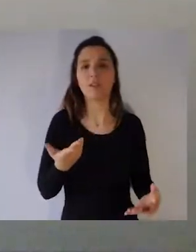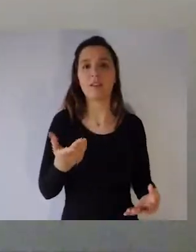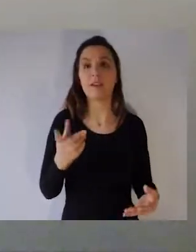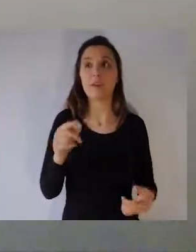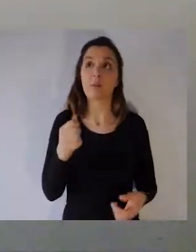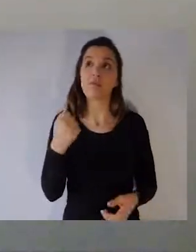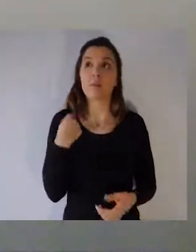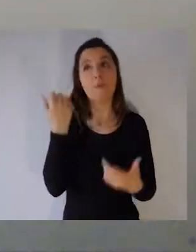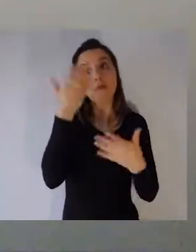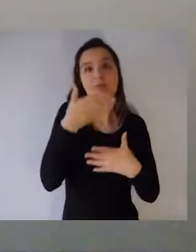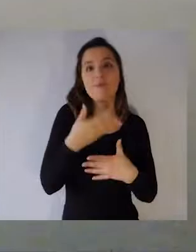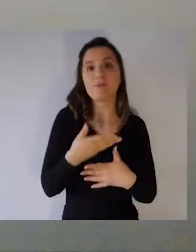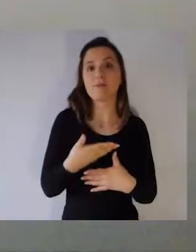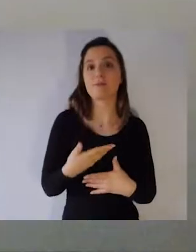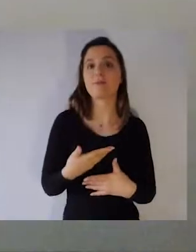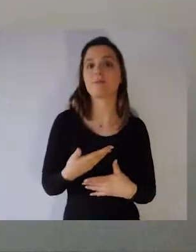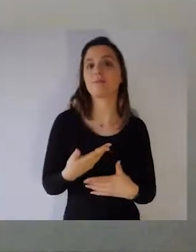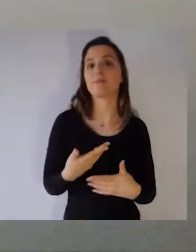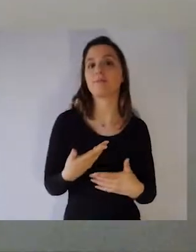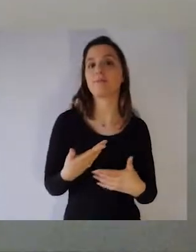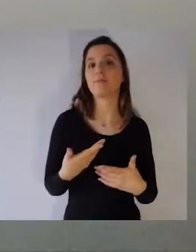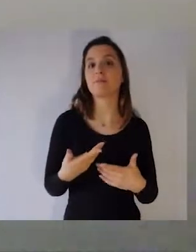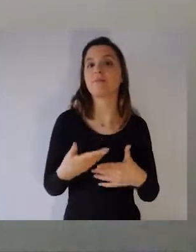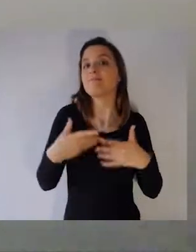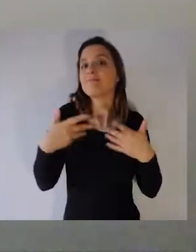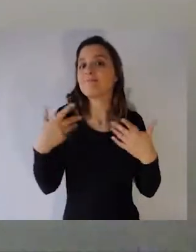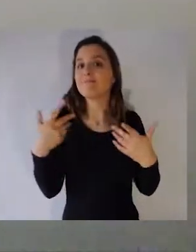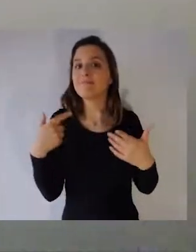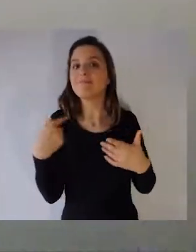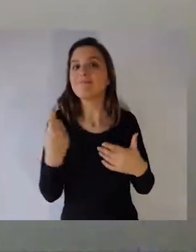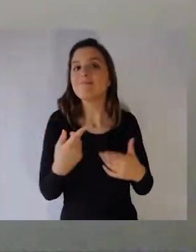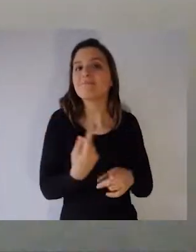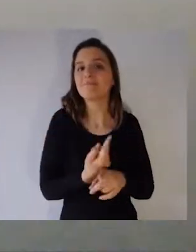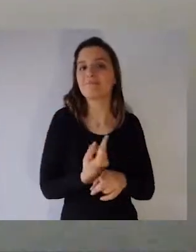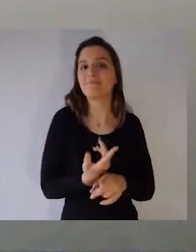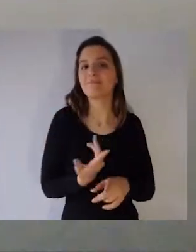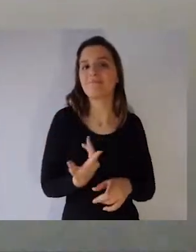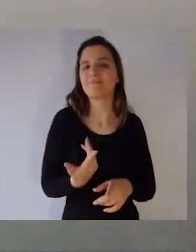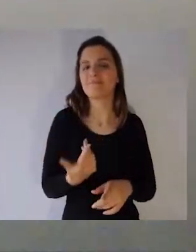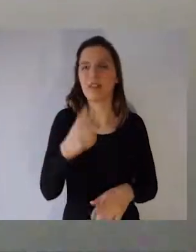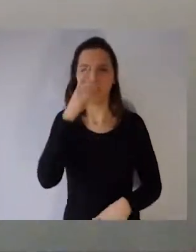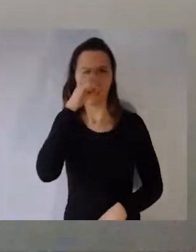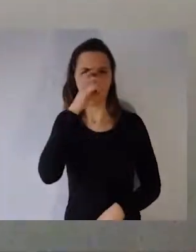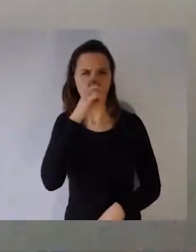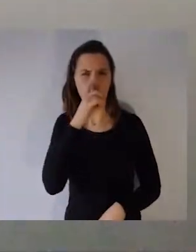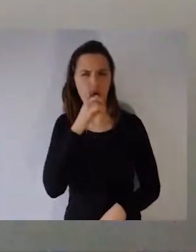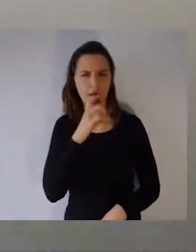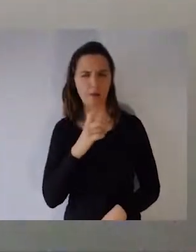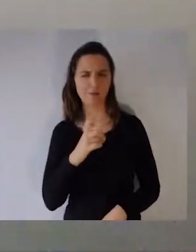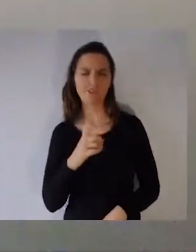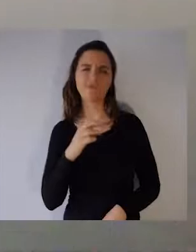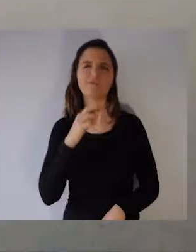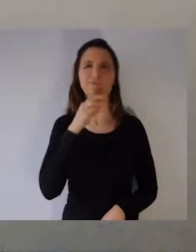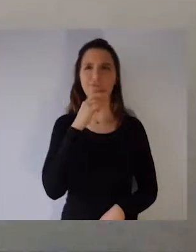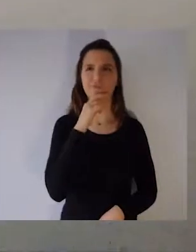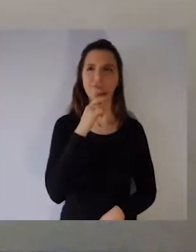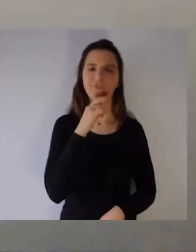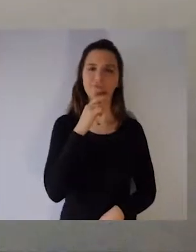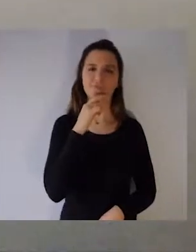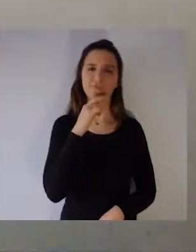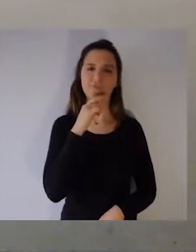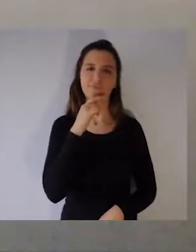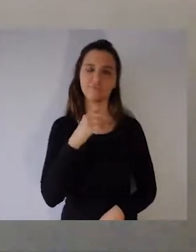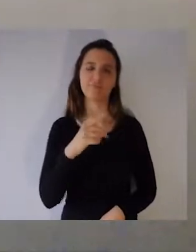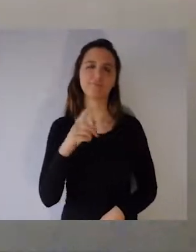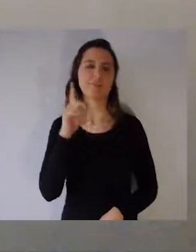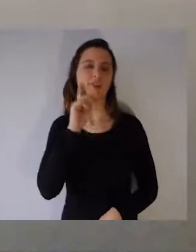e sábado à noite e Luxemburgo. E lembramos melancolicamente